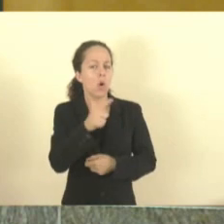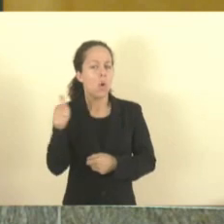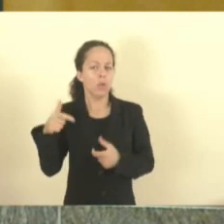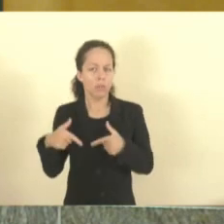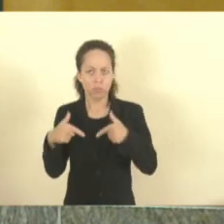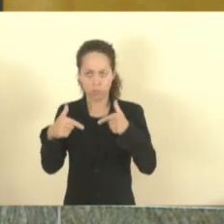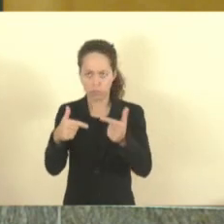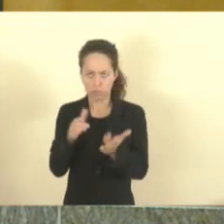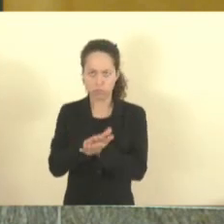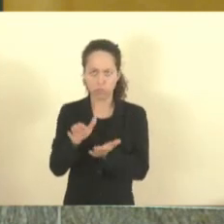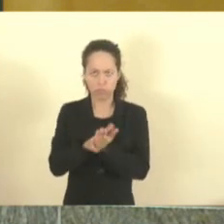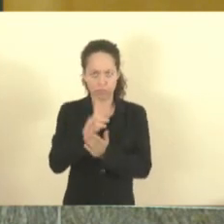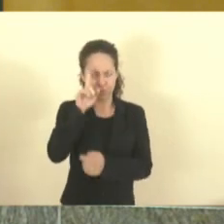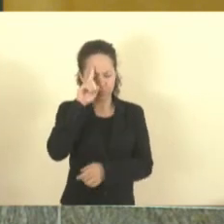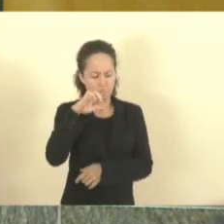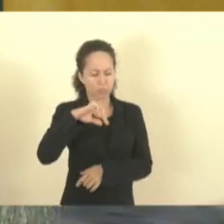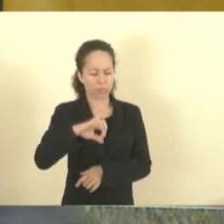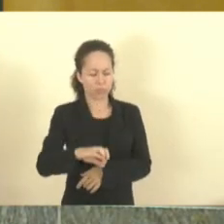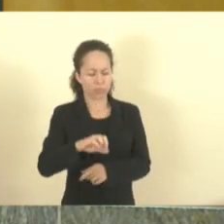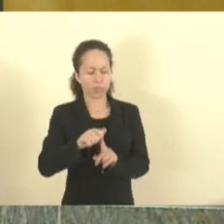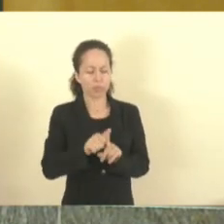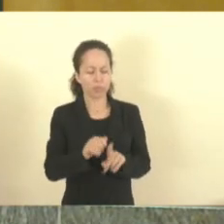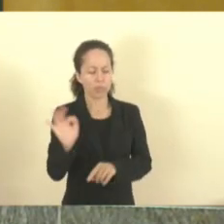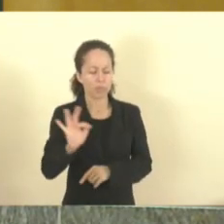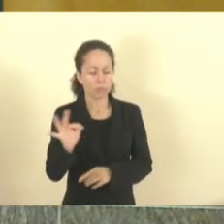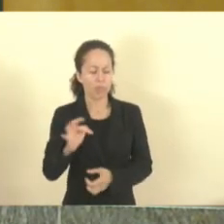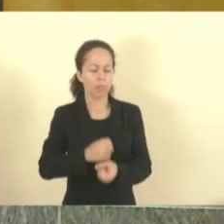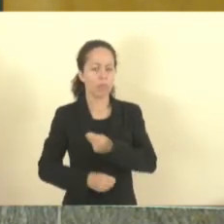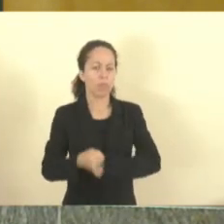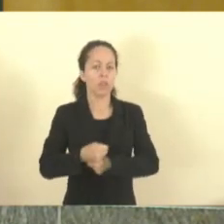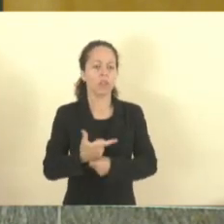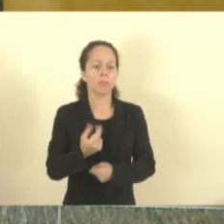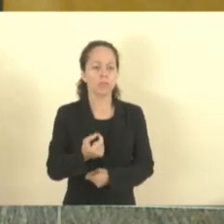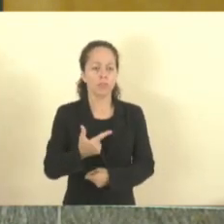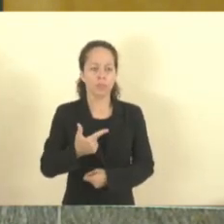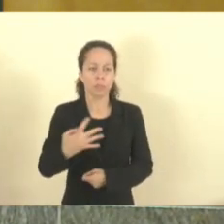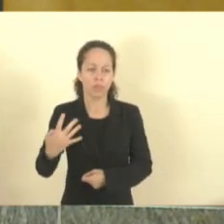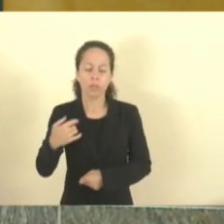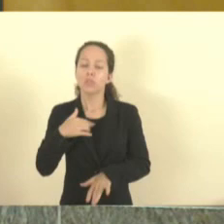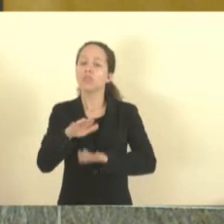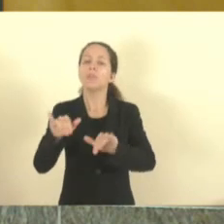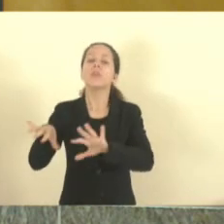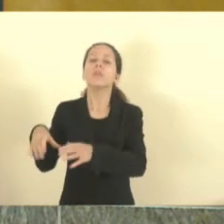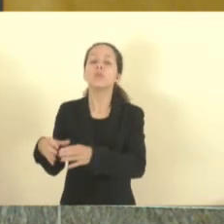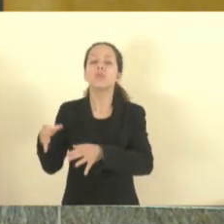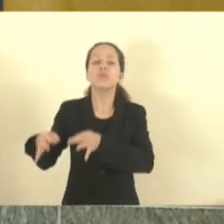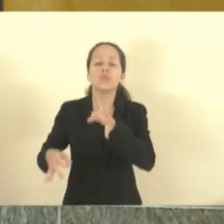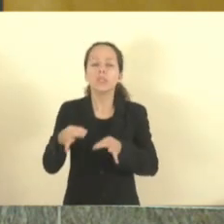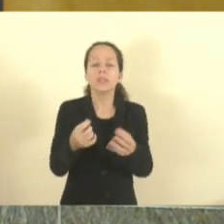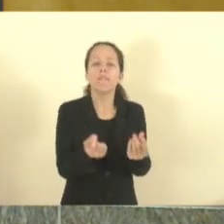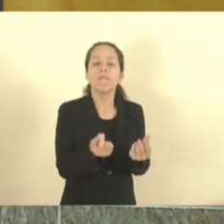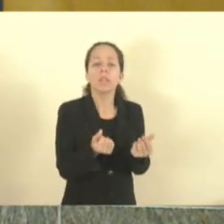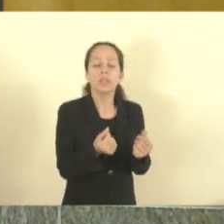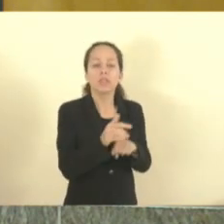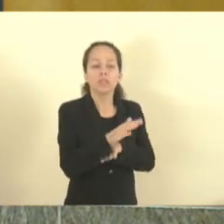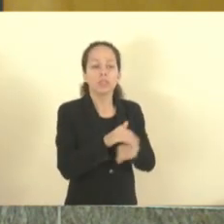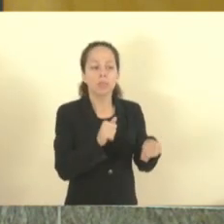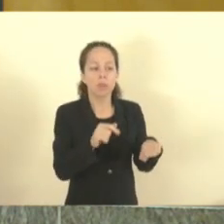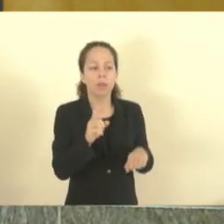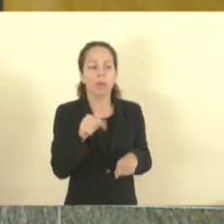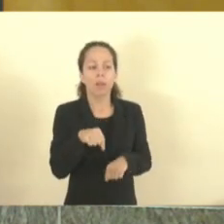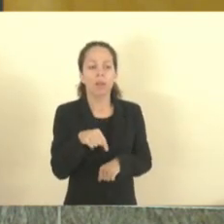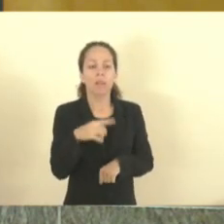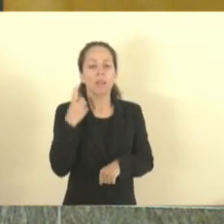publicadas no Diário Digital dia 9/2/2024. Eu convoco as comissões em conjunto de Justiça e Finanças e vou designar o deputado Thiago Hoffmann